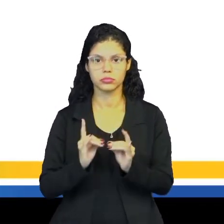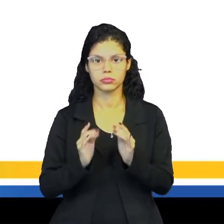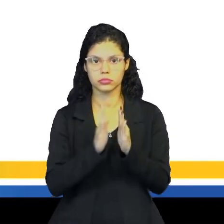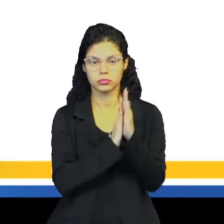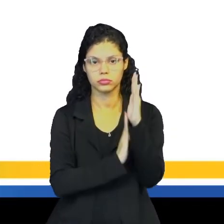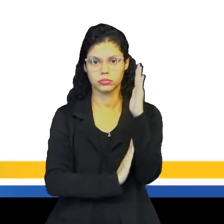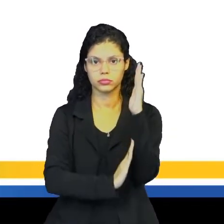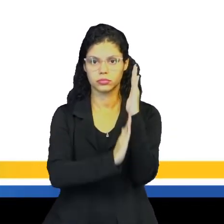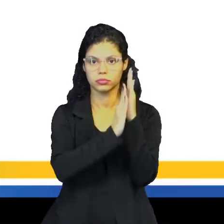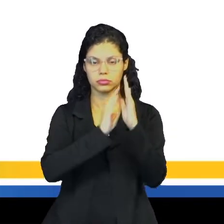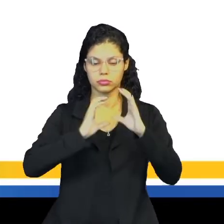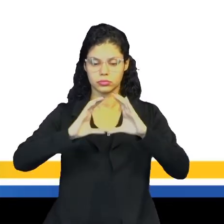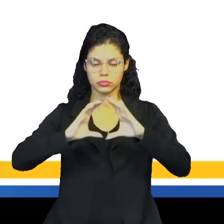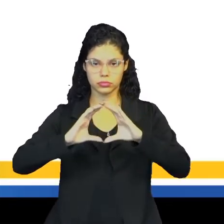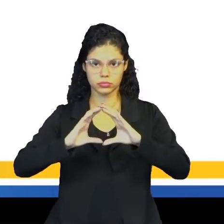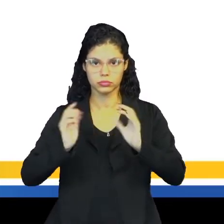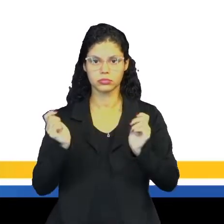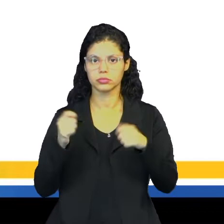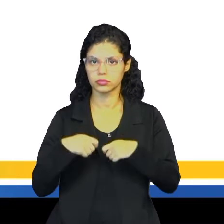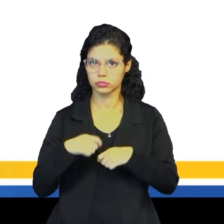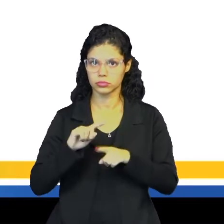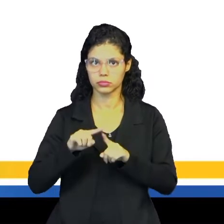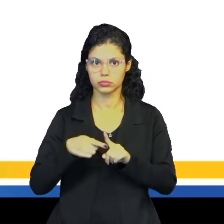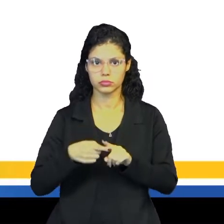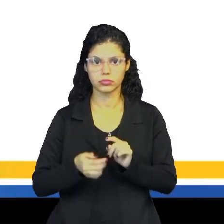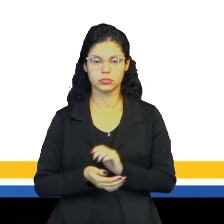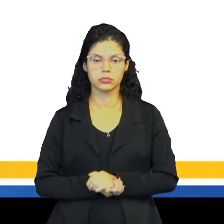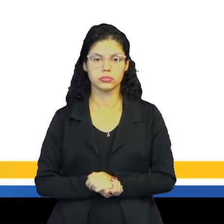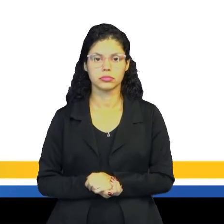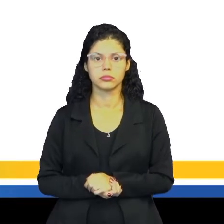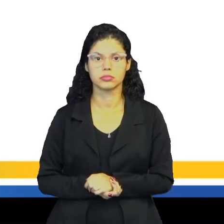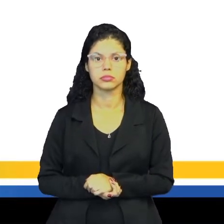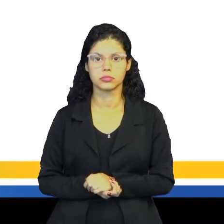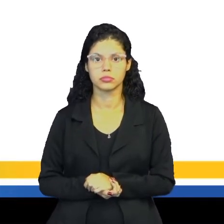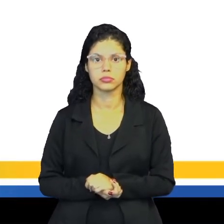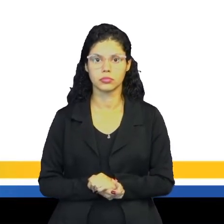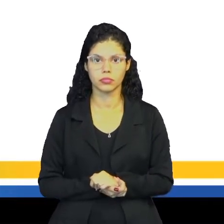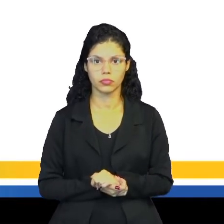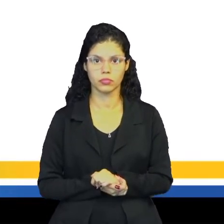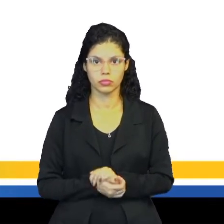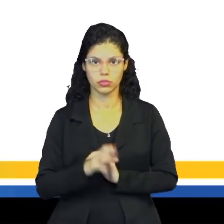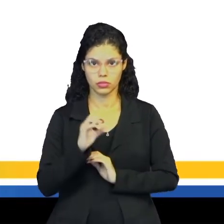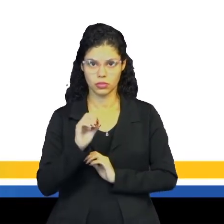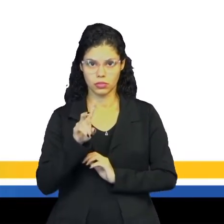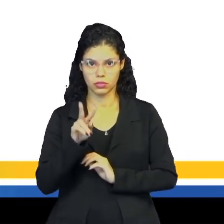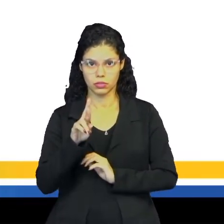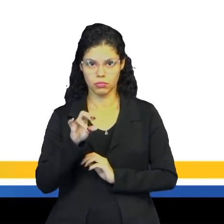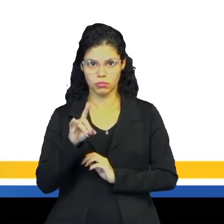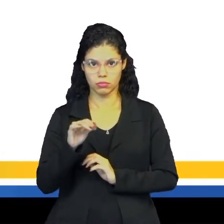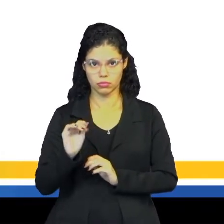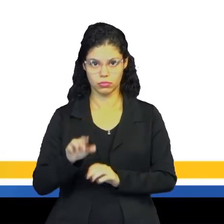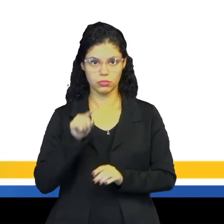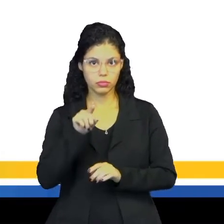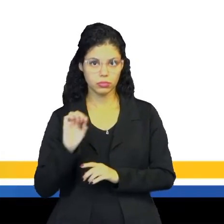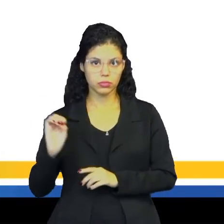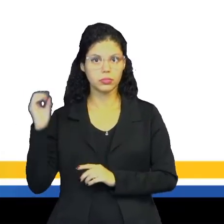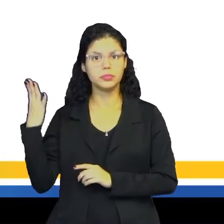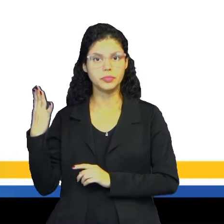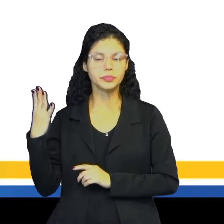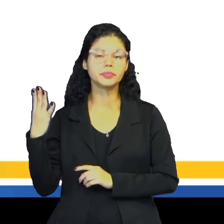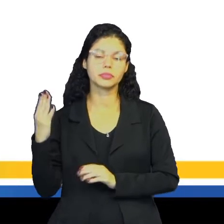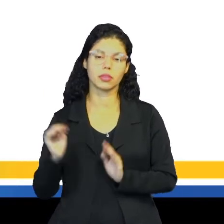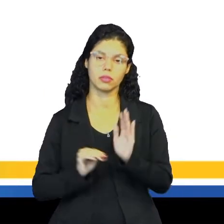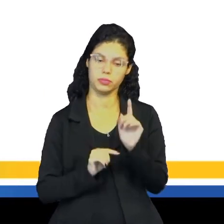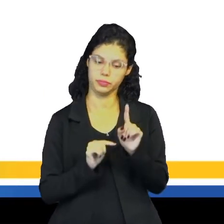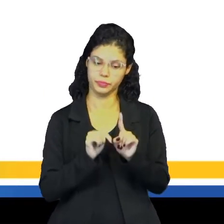todo o útero para essa possível gravidez. Nós temos também a fase ovulatória. Nessa fase, os níveis